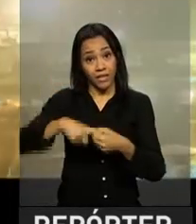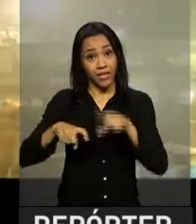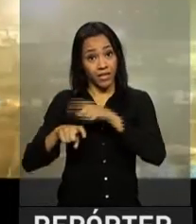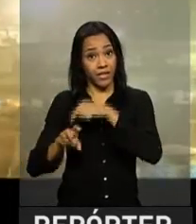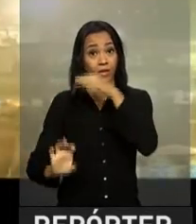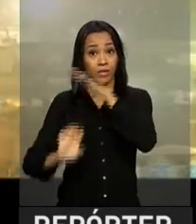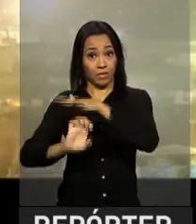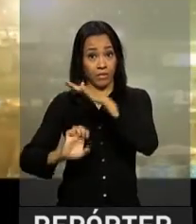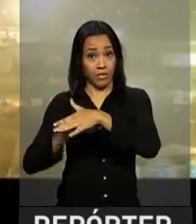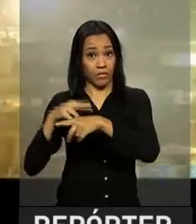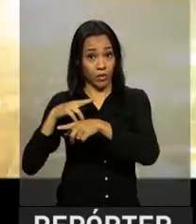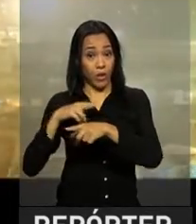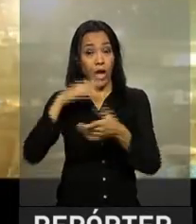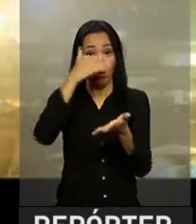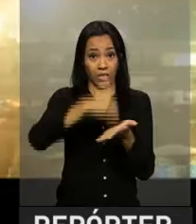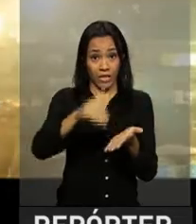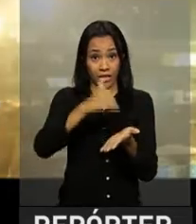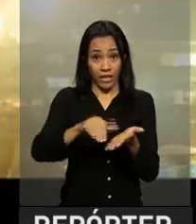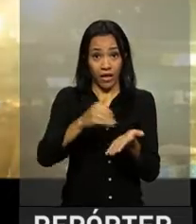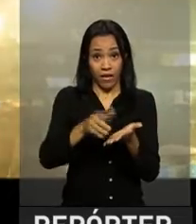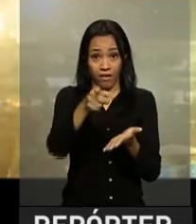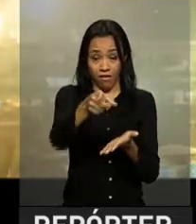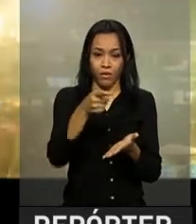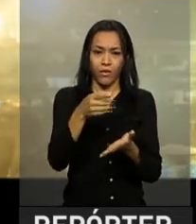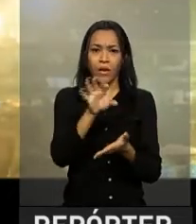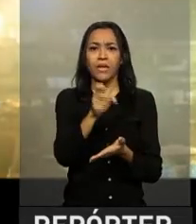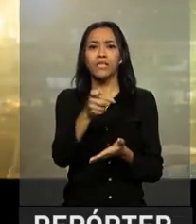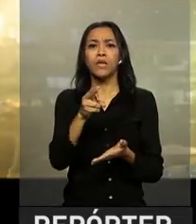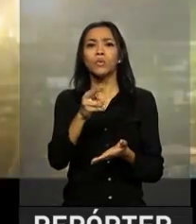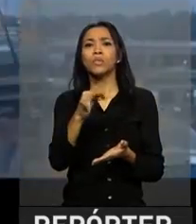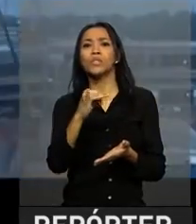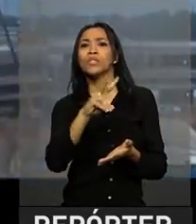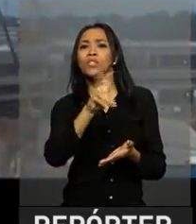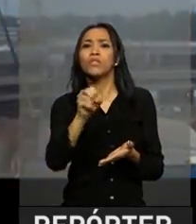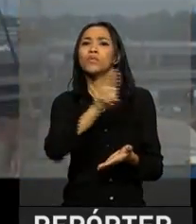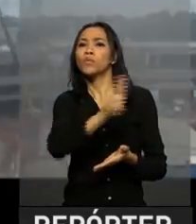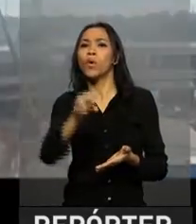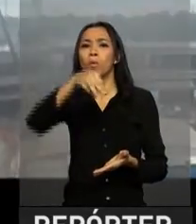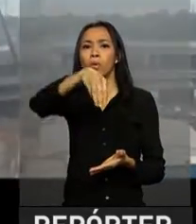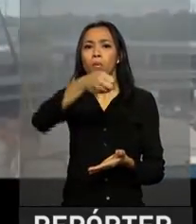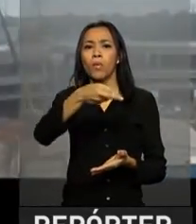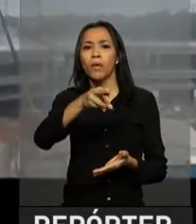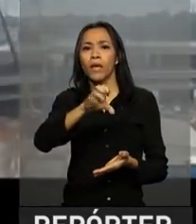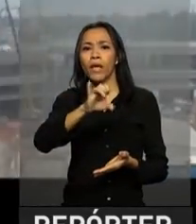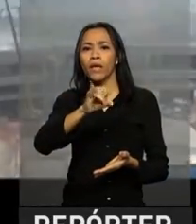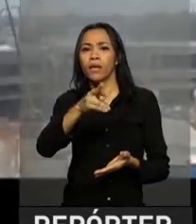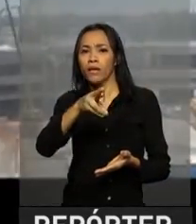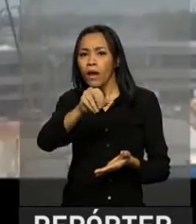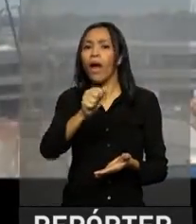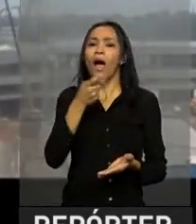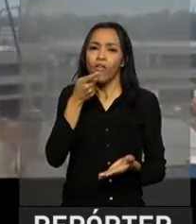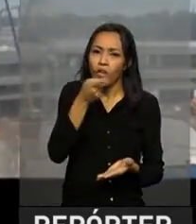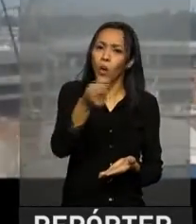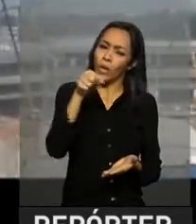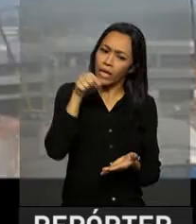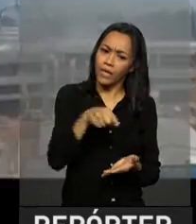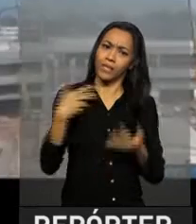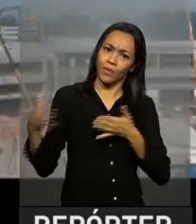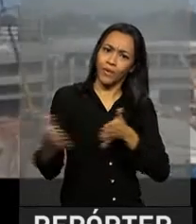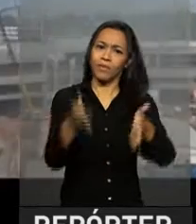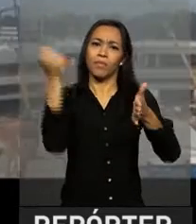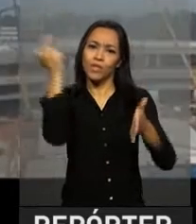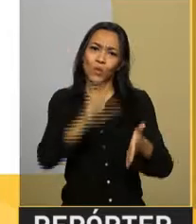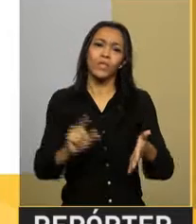iniciativa privada, o secretário executivo do Programa de Parcerias e Investimentos, Moreira Franco, afirmou que este é o caminho para